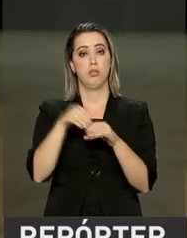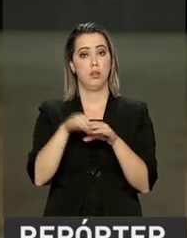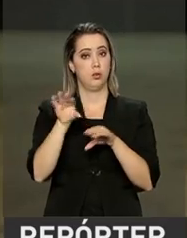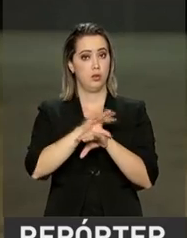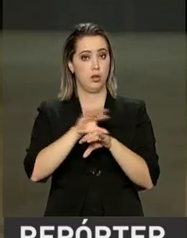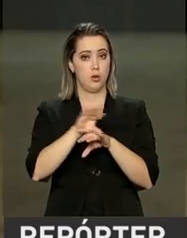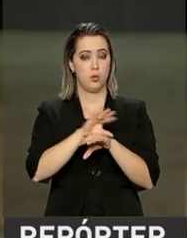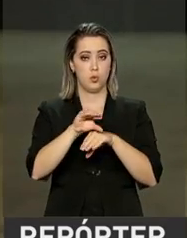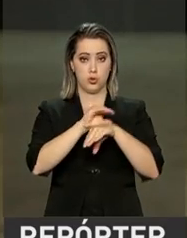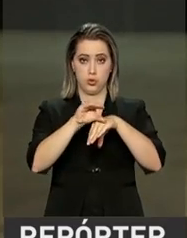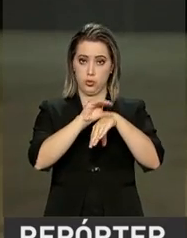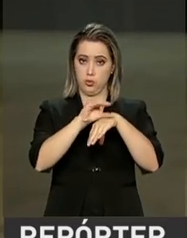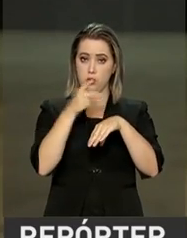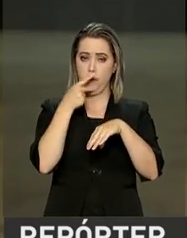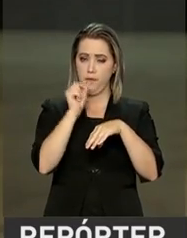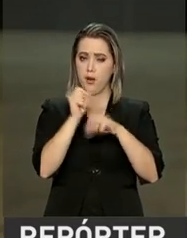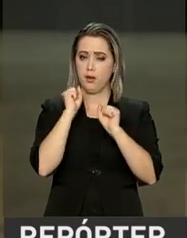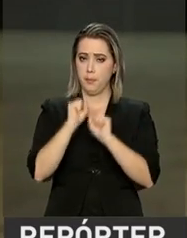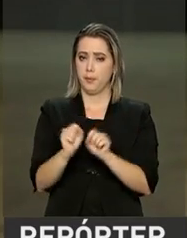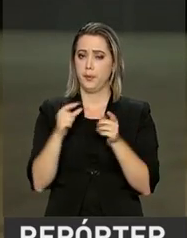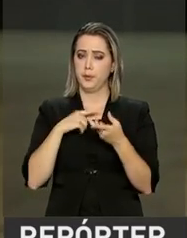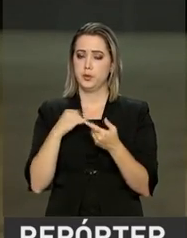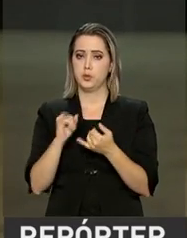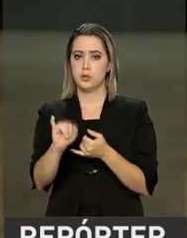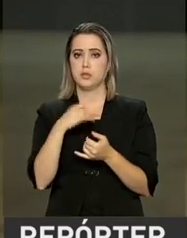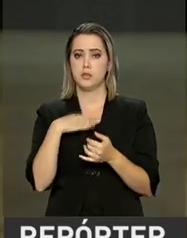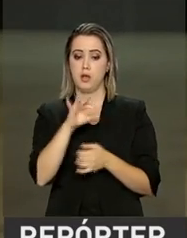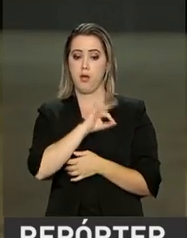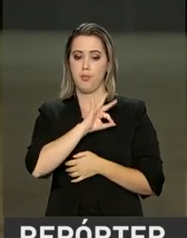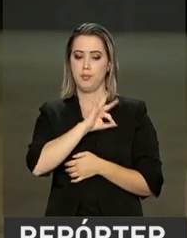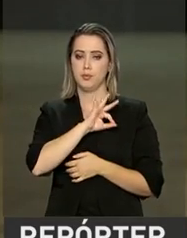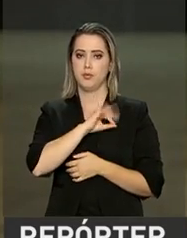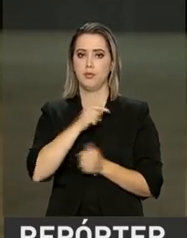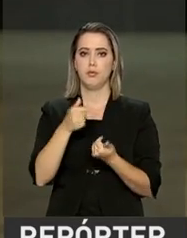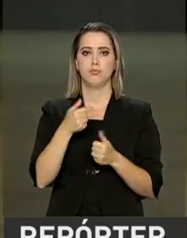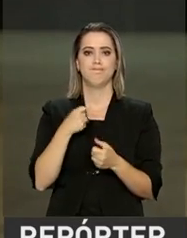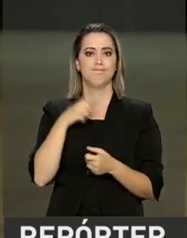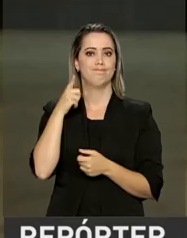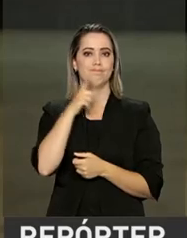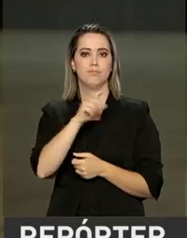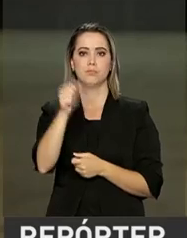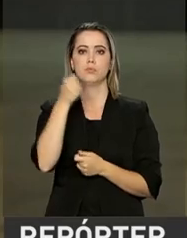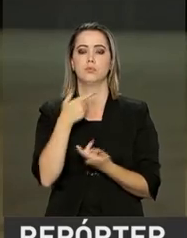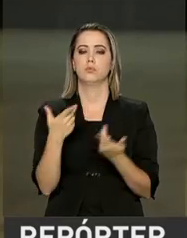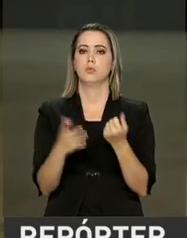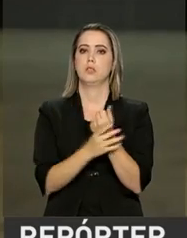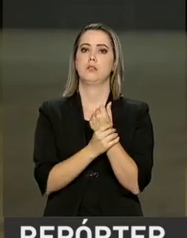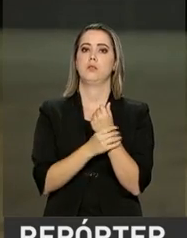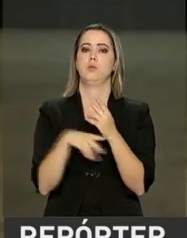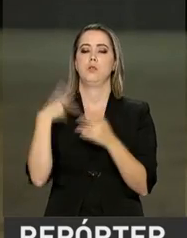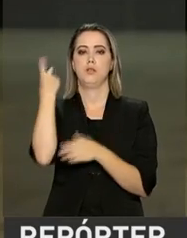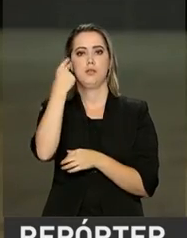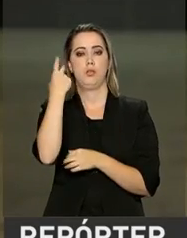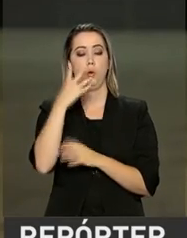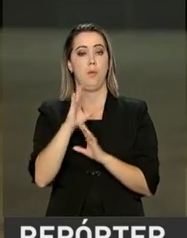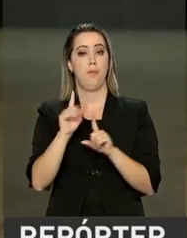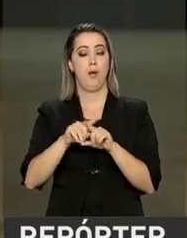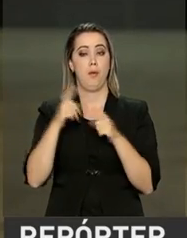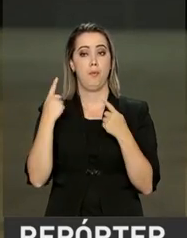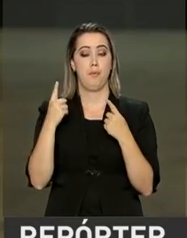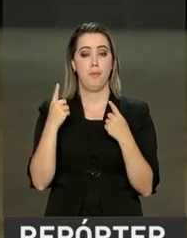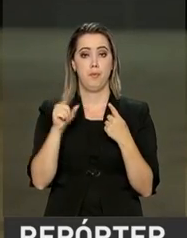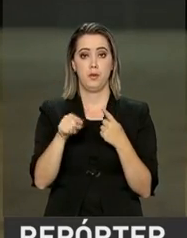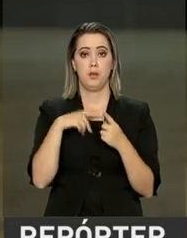ação nos casos em que há esgotamento das forças tradicionais de segurança pública e em graves situações de